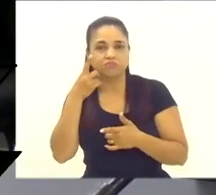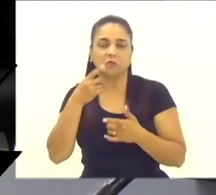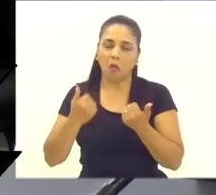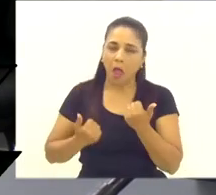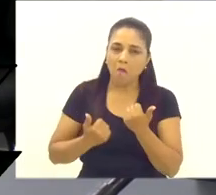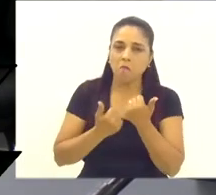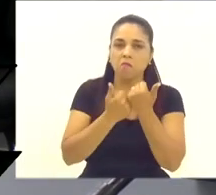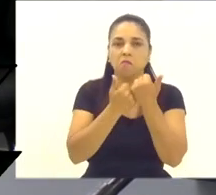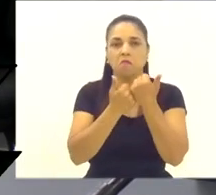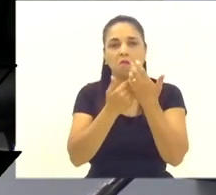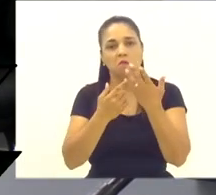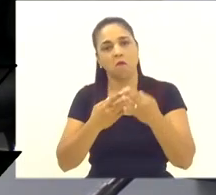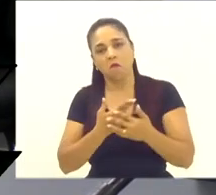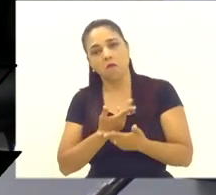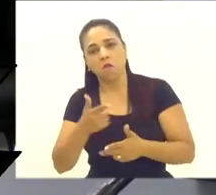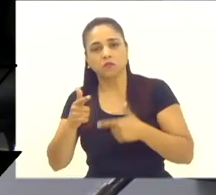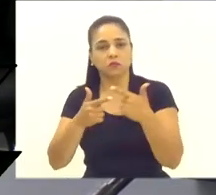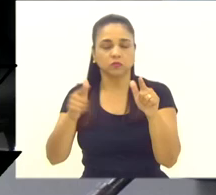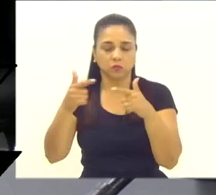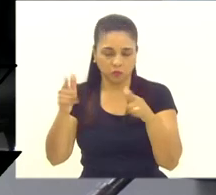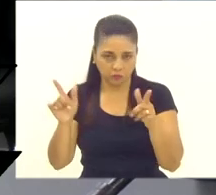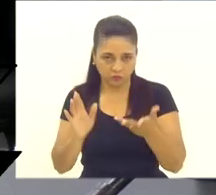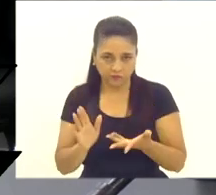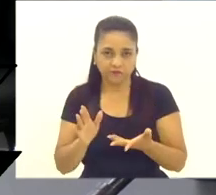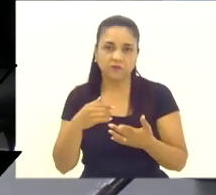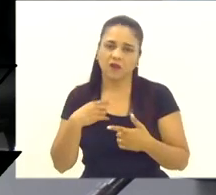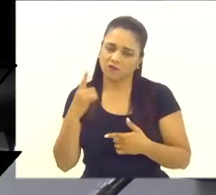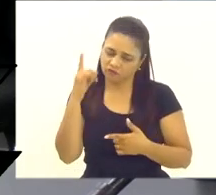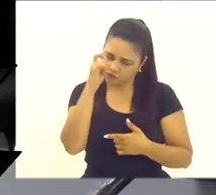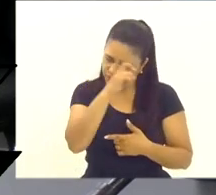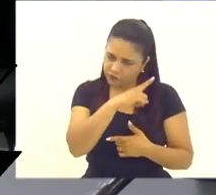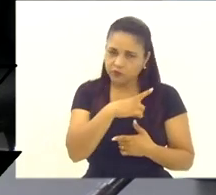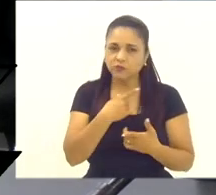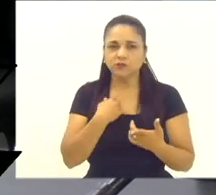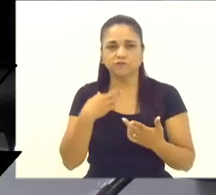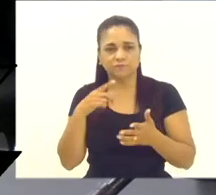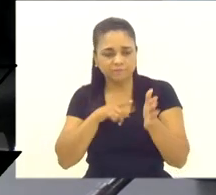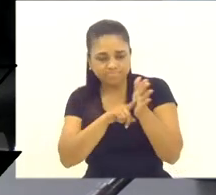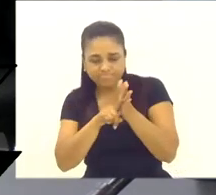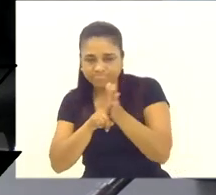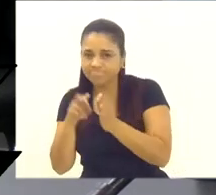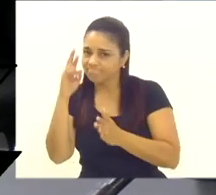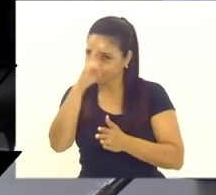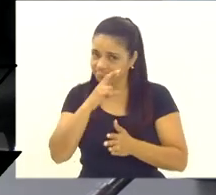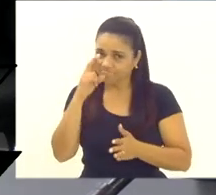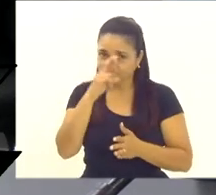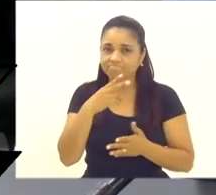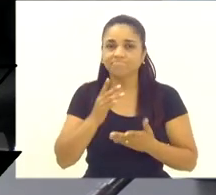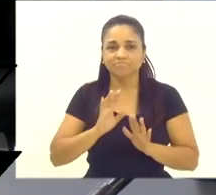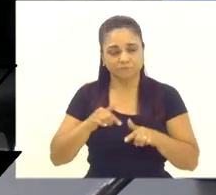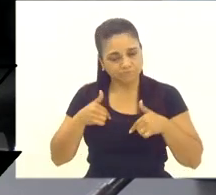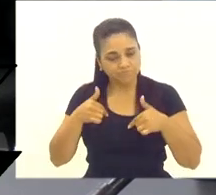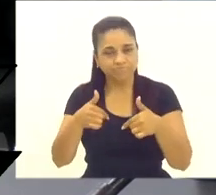apoiadores ou pelos próprios mandatos porque realmente é muito difícil muitas vezes você trabalhar com isso